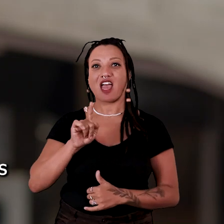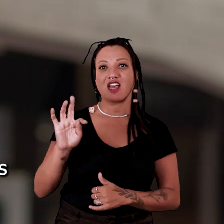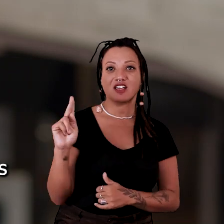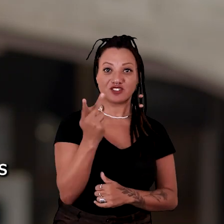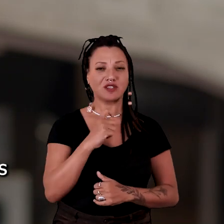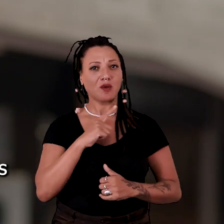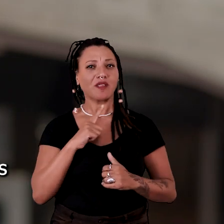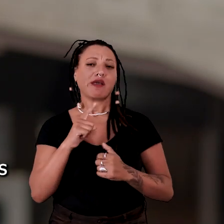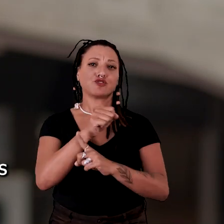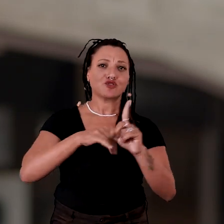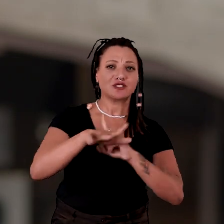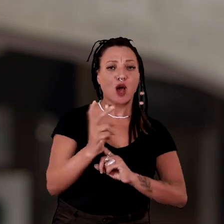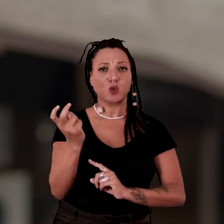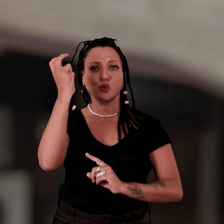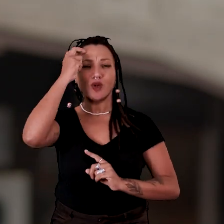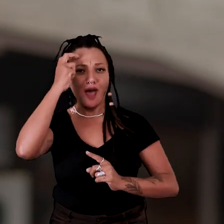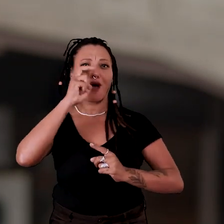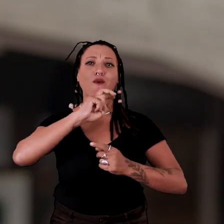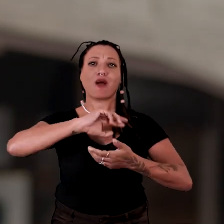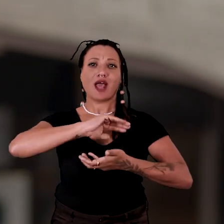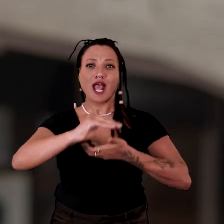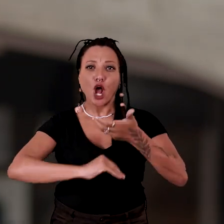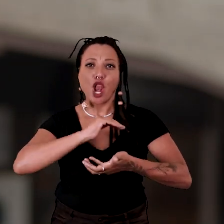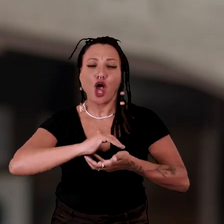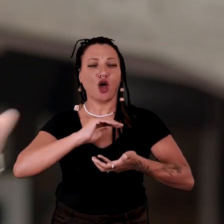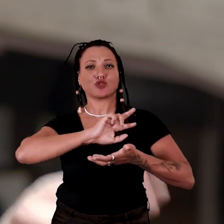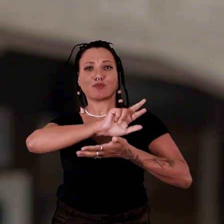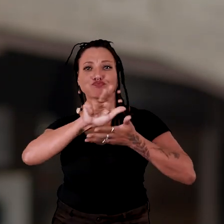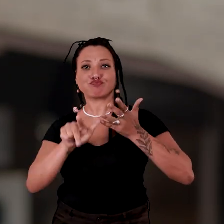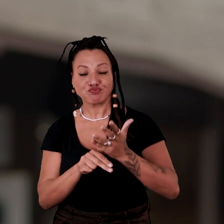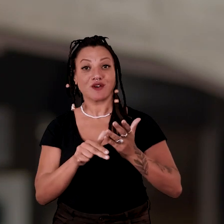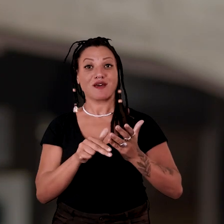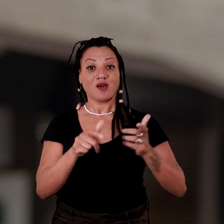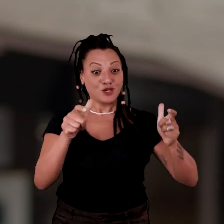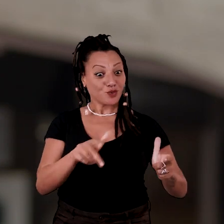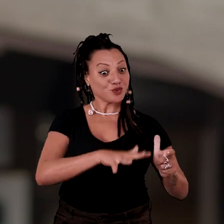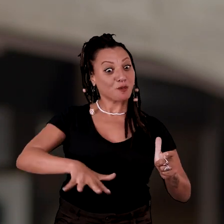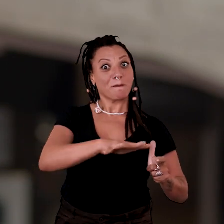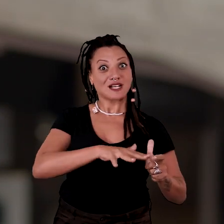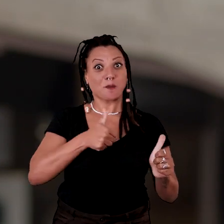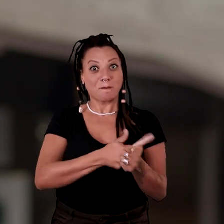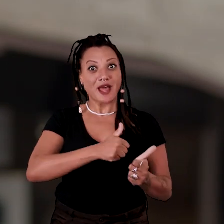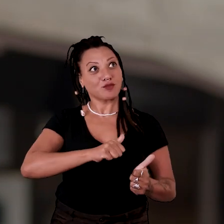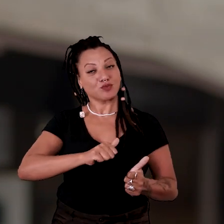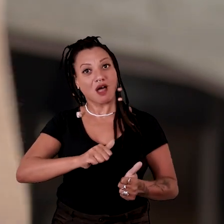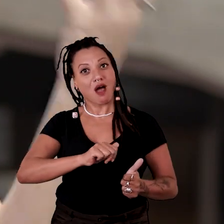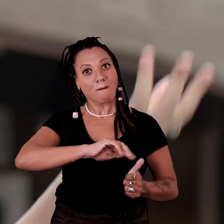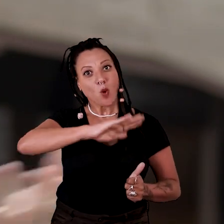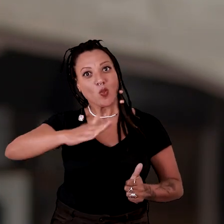conheço o Instituto já há anos. Sempre que vinha a São Paulo, tinha o prazer de vir aqui visitar, mas imaginar hoje participar